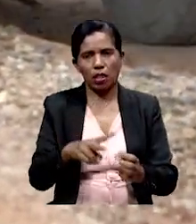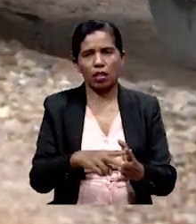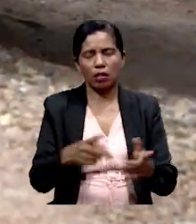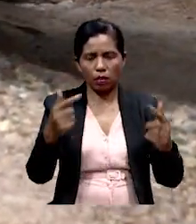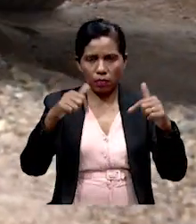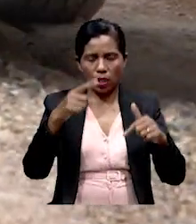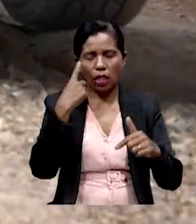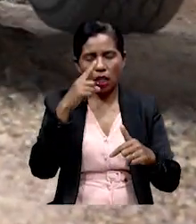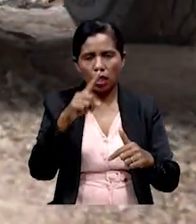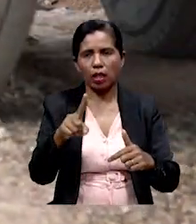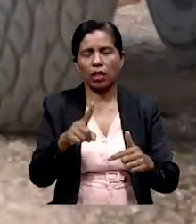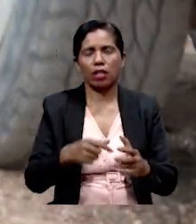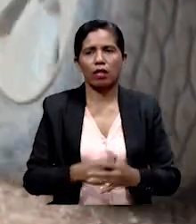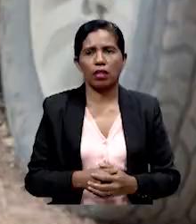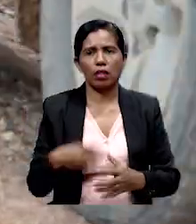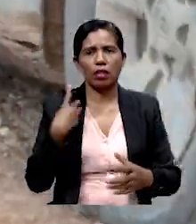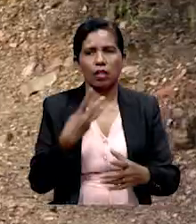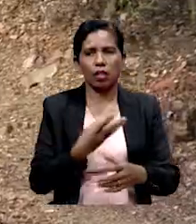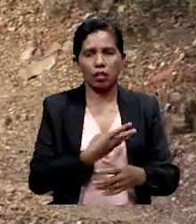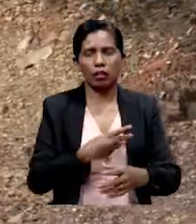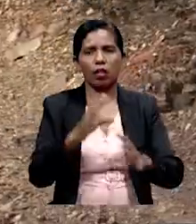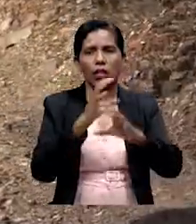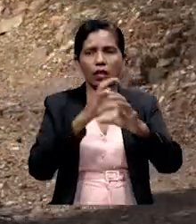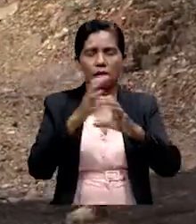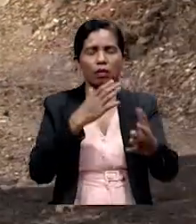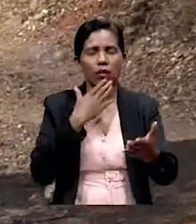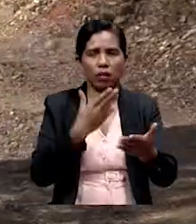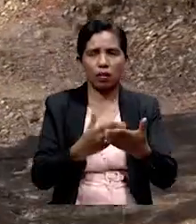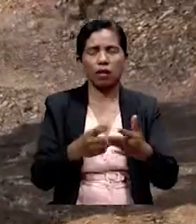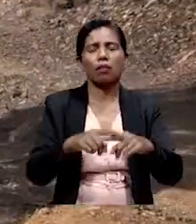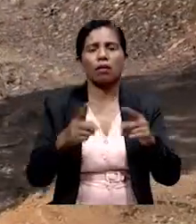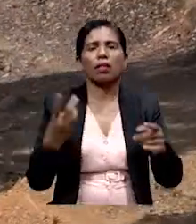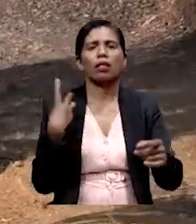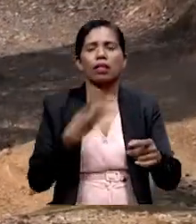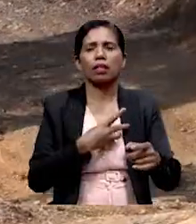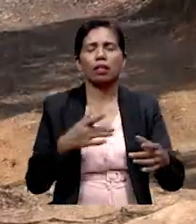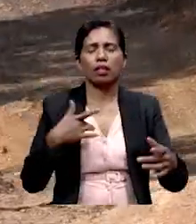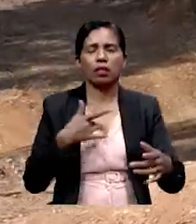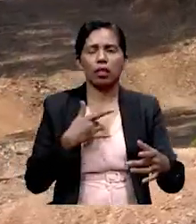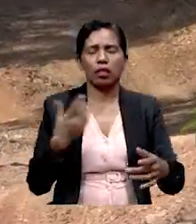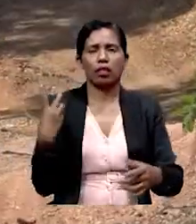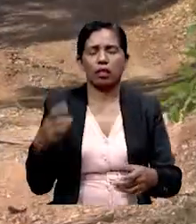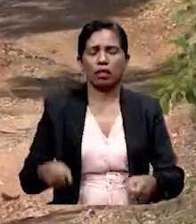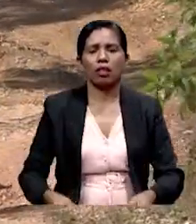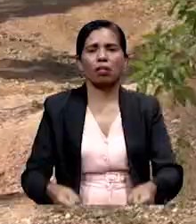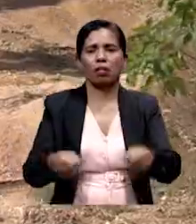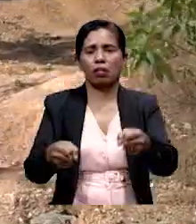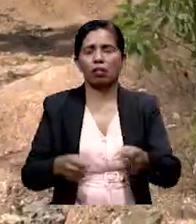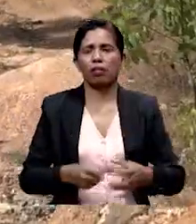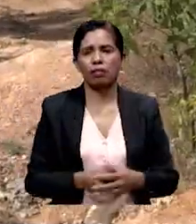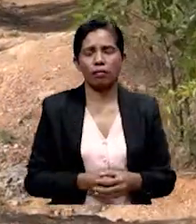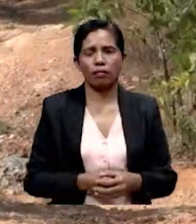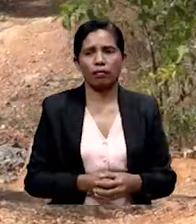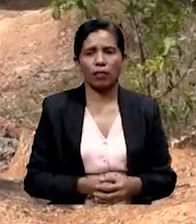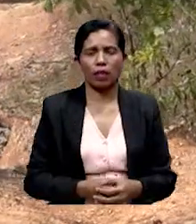mai hareba ita bele sae kareta ne belusu mai bita siete ansa ita sae la garoba ko sira dudu beti ta ne riba ton riba sae la